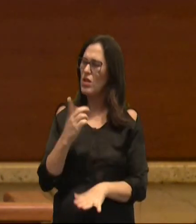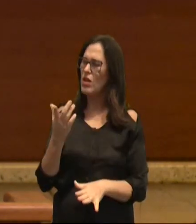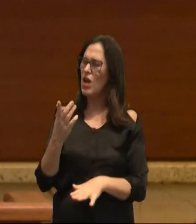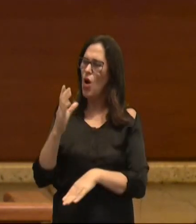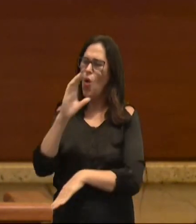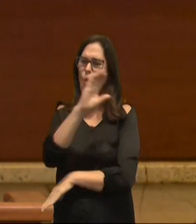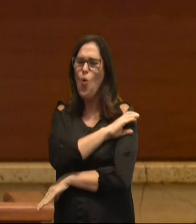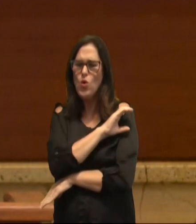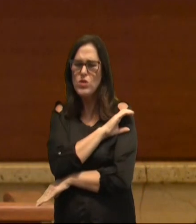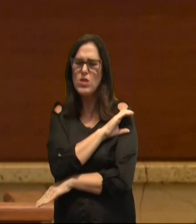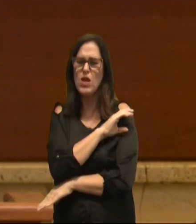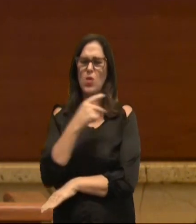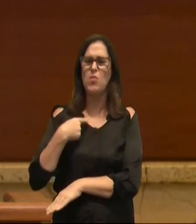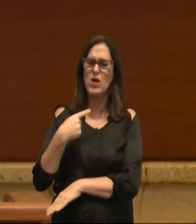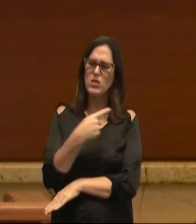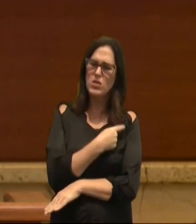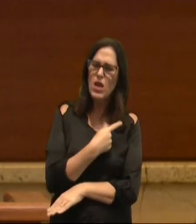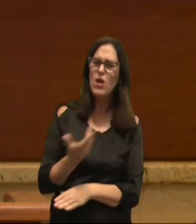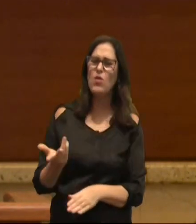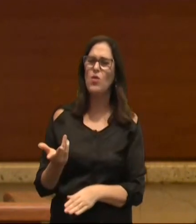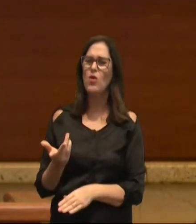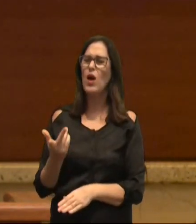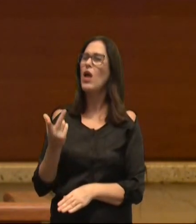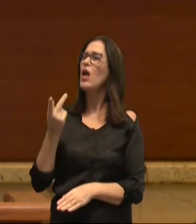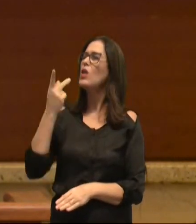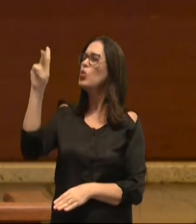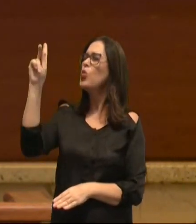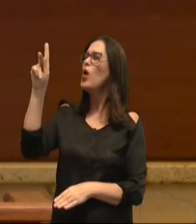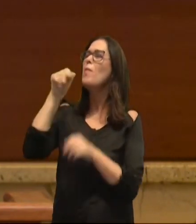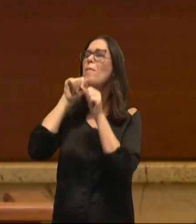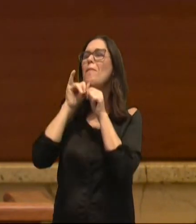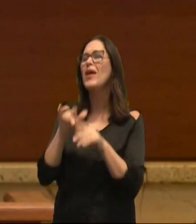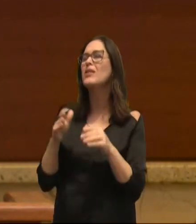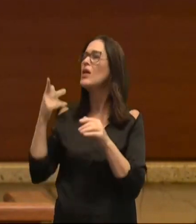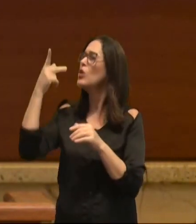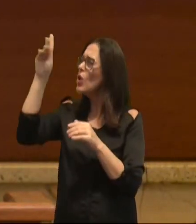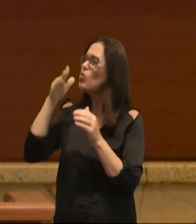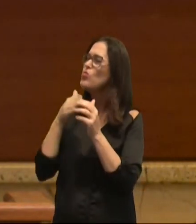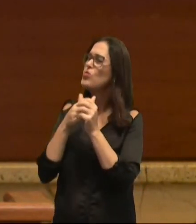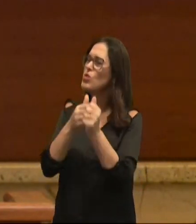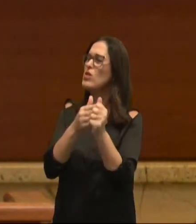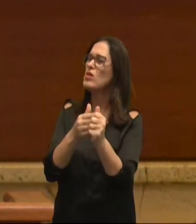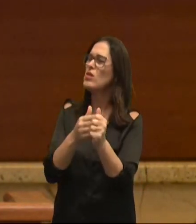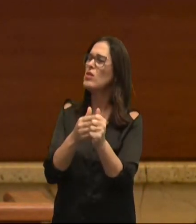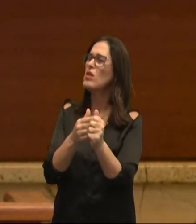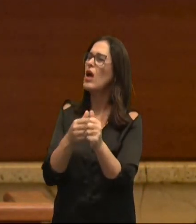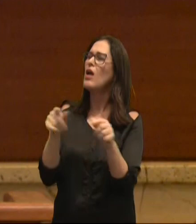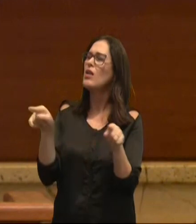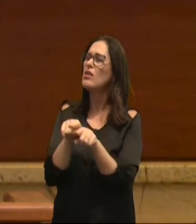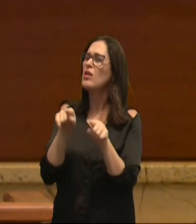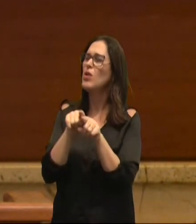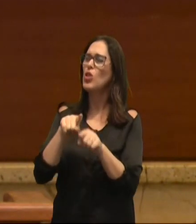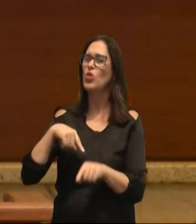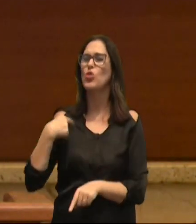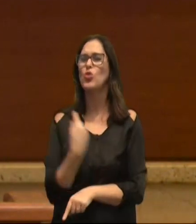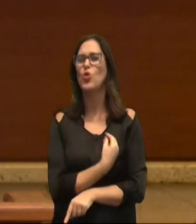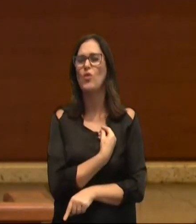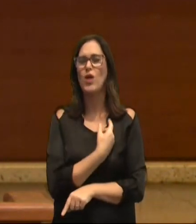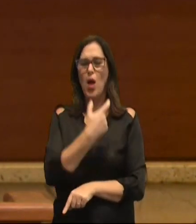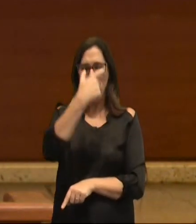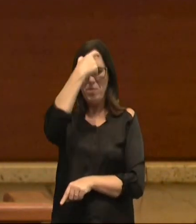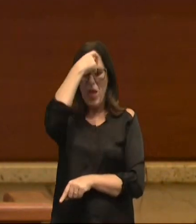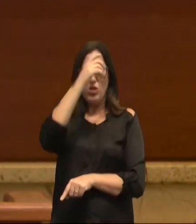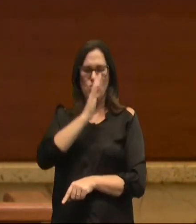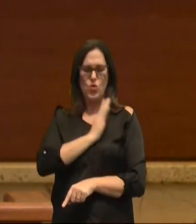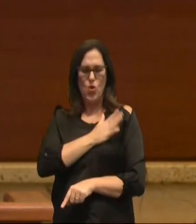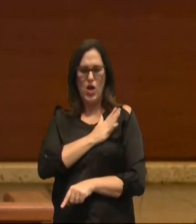conselho pastoral, Senhor, e a Tua bênção, Senhor, o Teu direcionamento esteja também sobre nossa vida, que mentes e